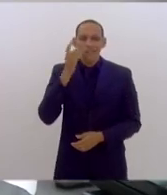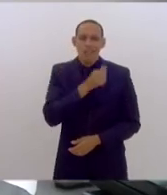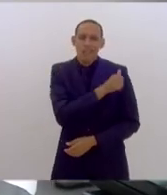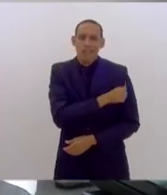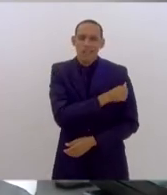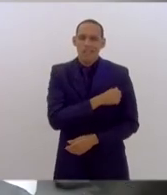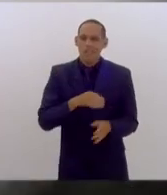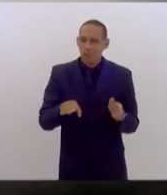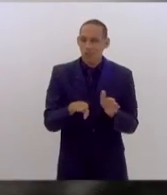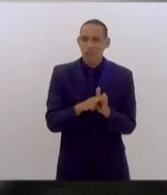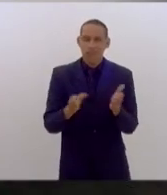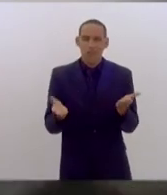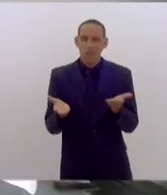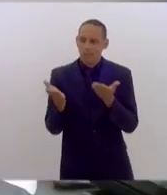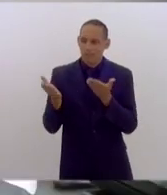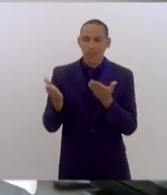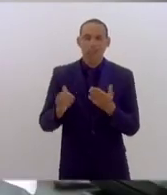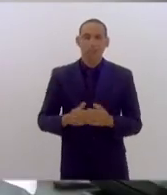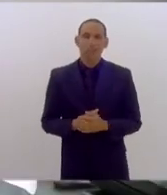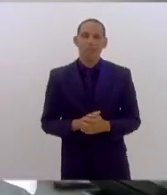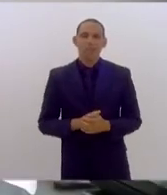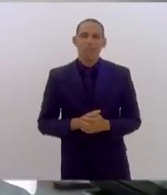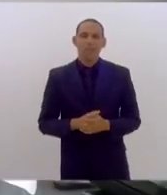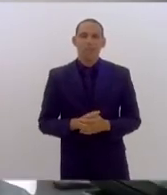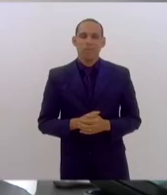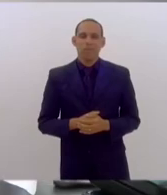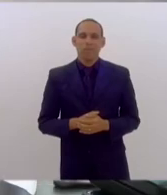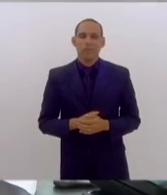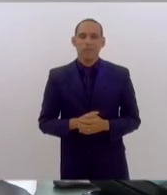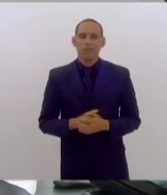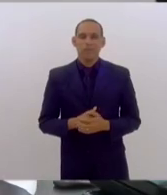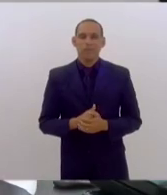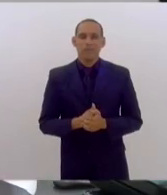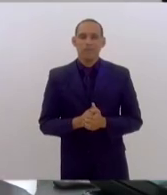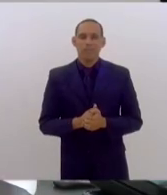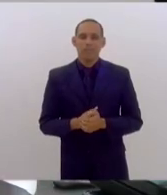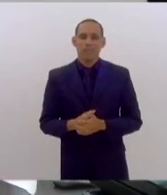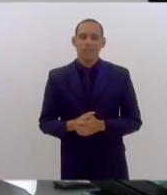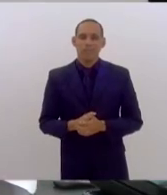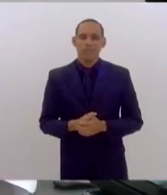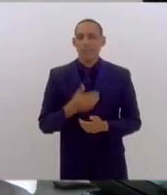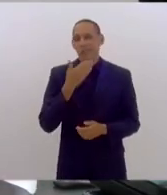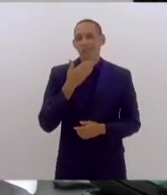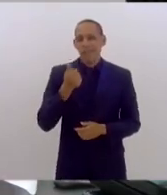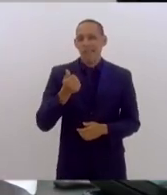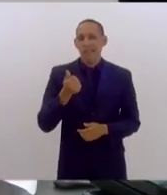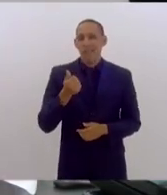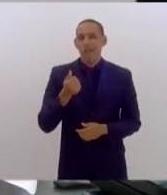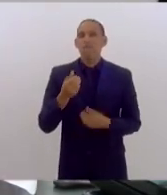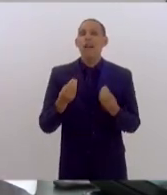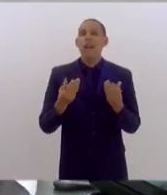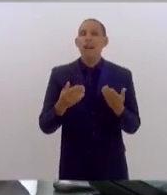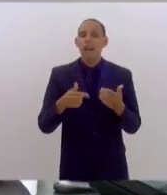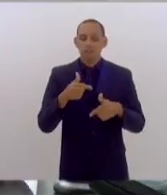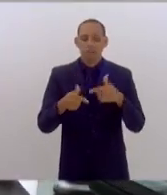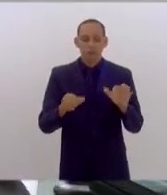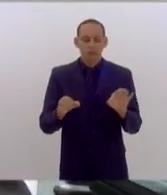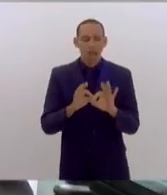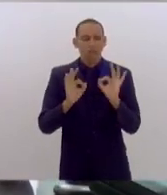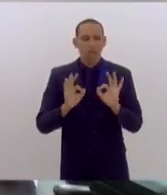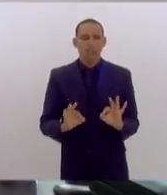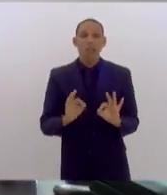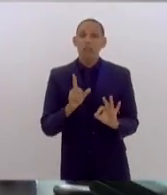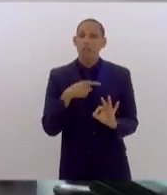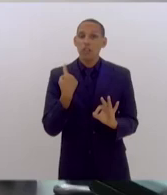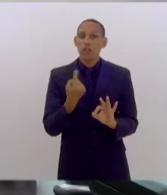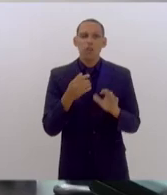chegando aqui ó ó o recinto mas acho que é muito melhor para conclusão dos trabalhos da CPI que